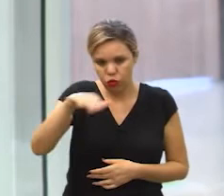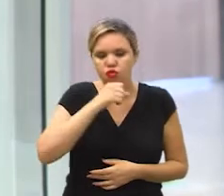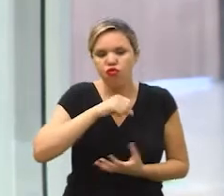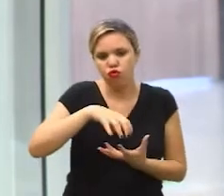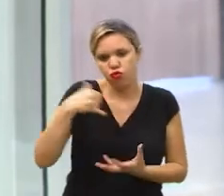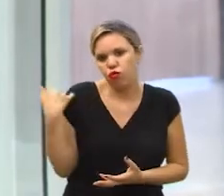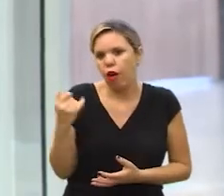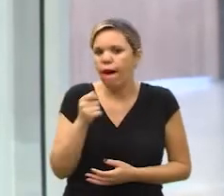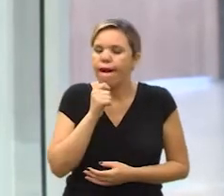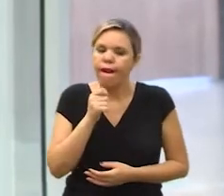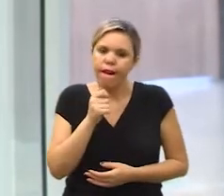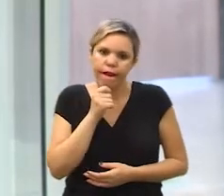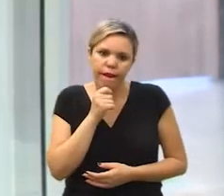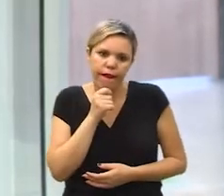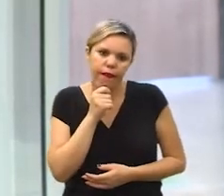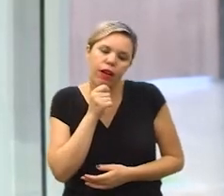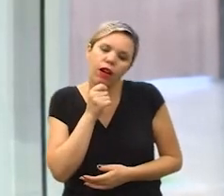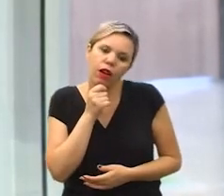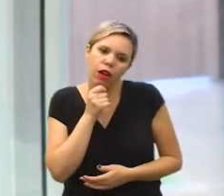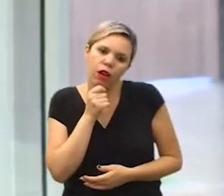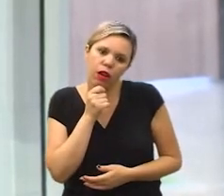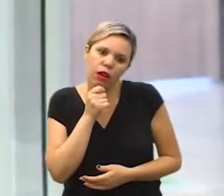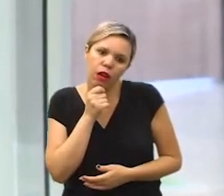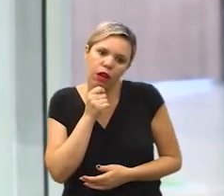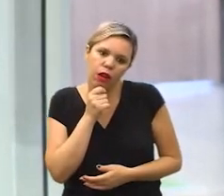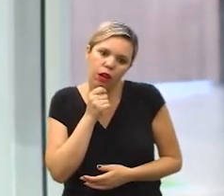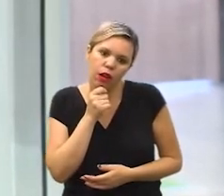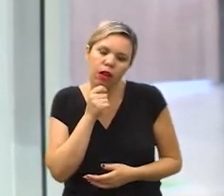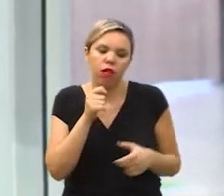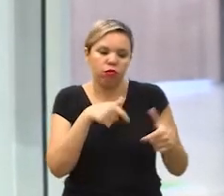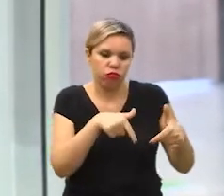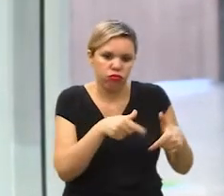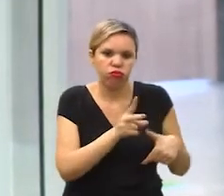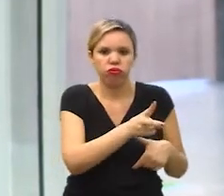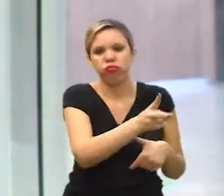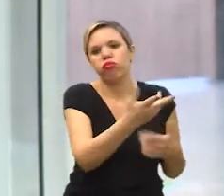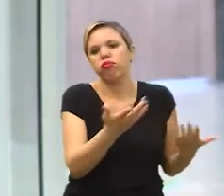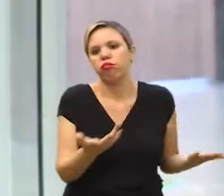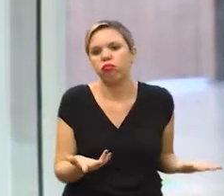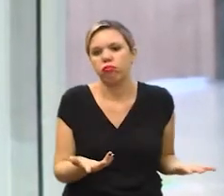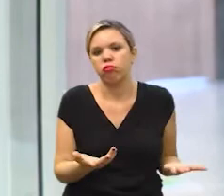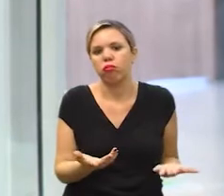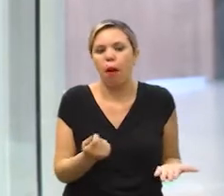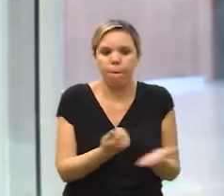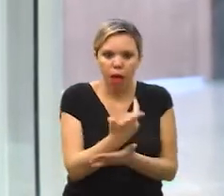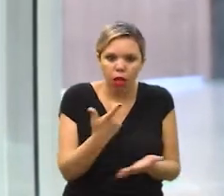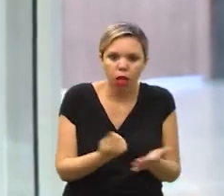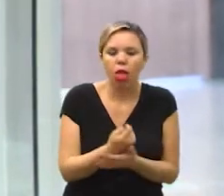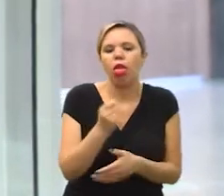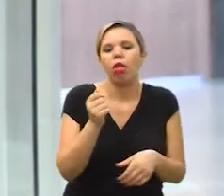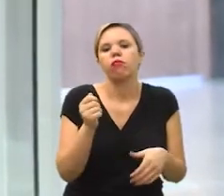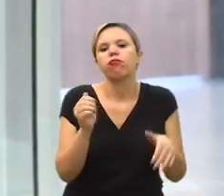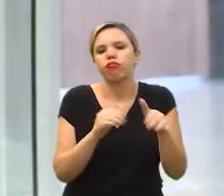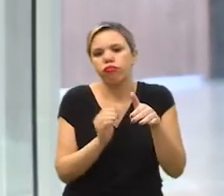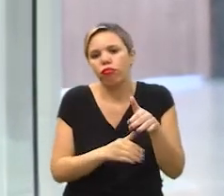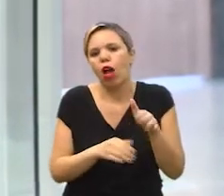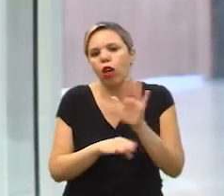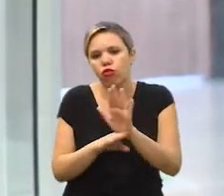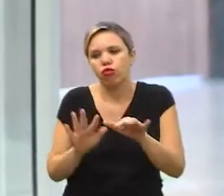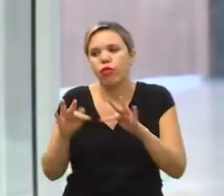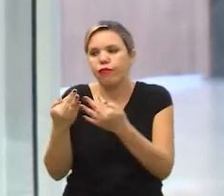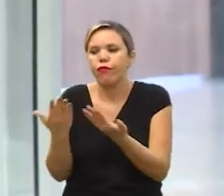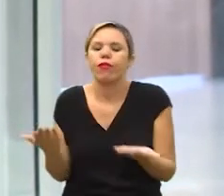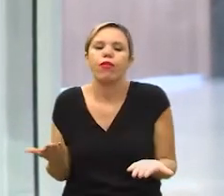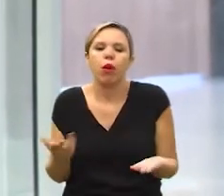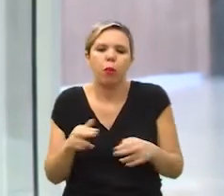idosa ainda está no mercado de trabalho, trabalhando, contribuindo com o orçamento familiar? Pois é,